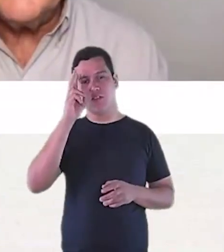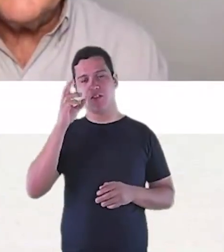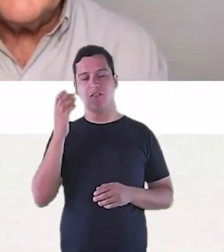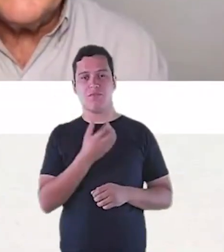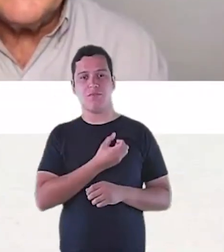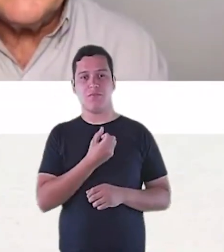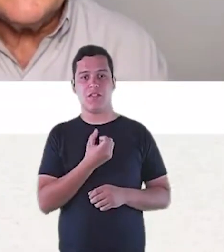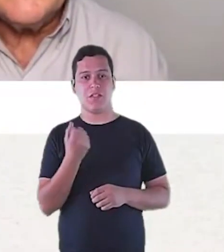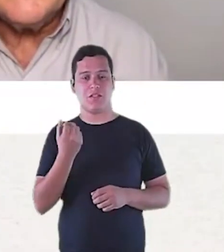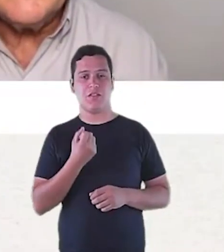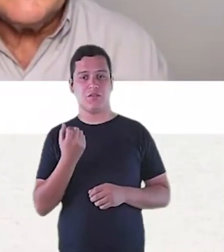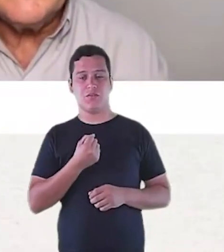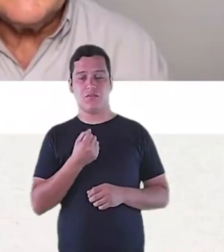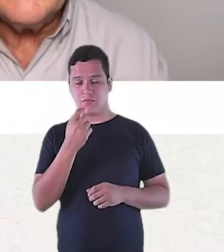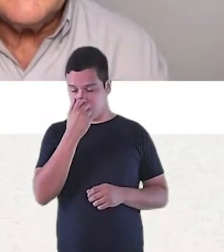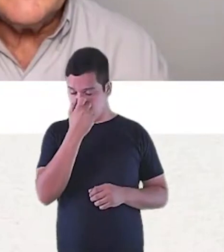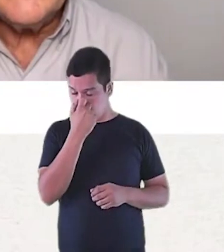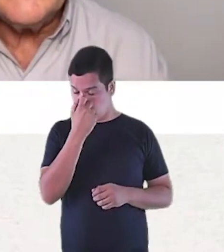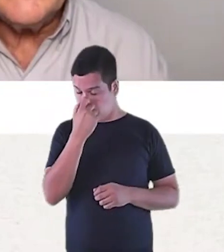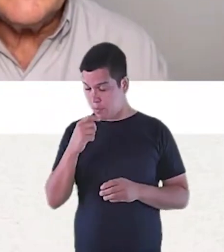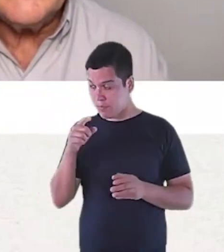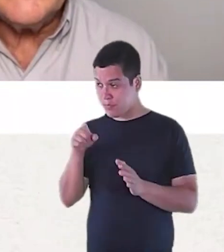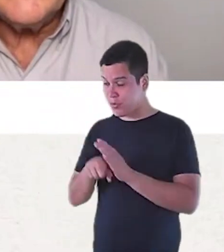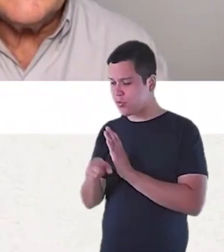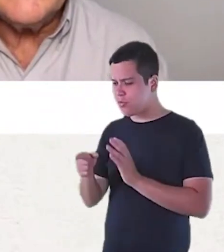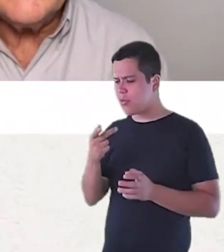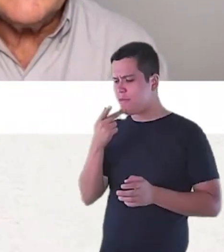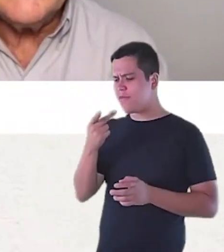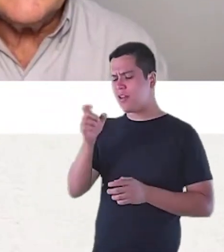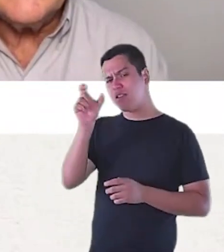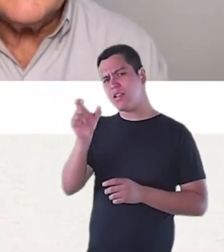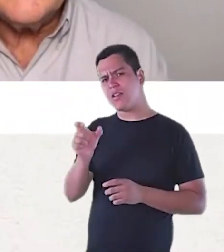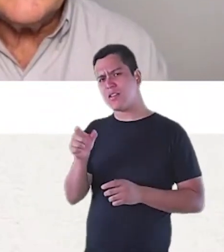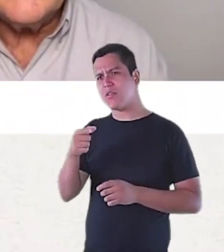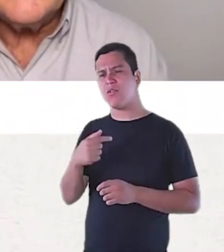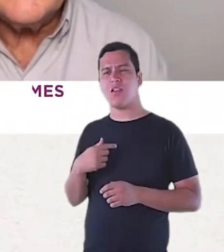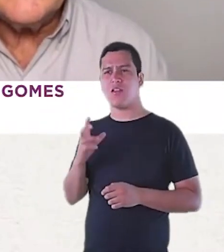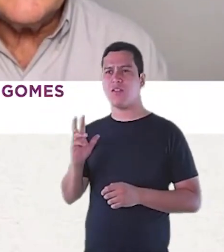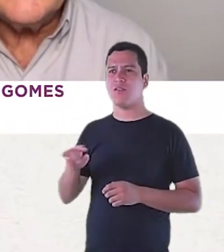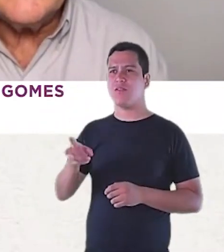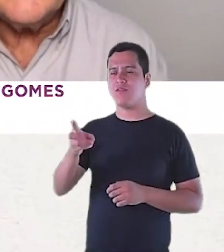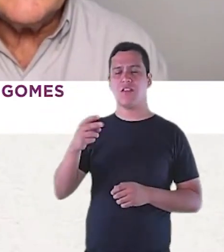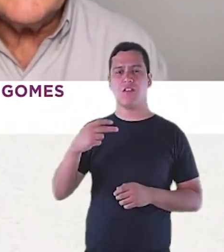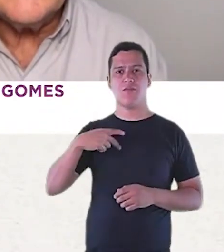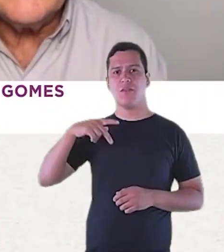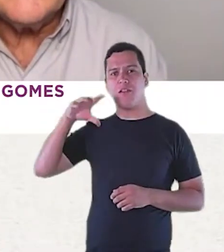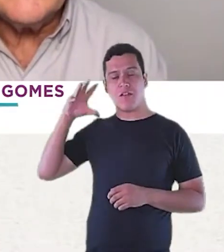fala desse personagem que eu sempre, a minha vida inteira, eu considerei,